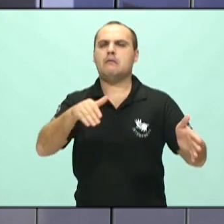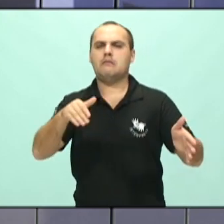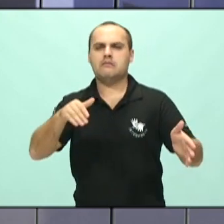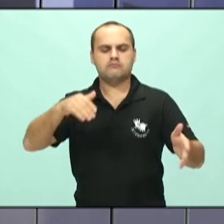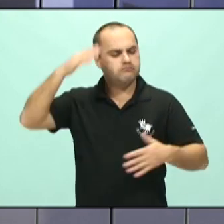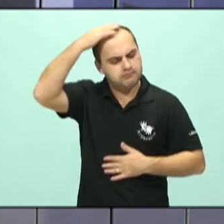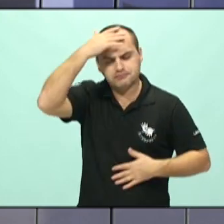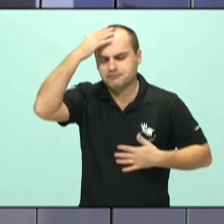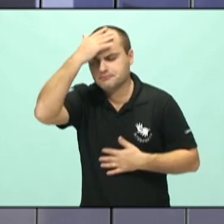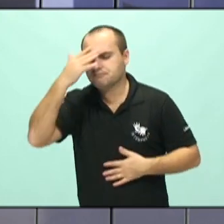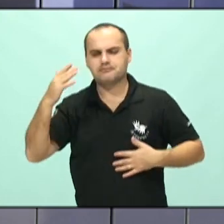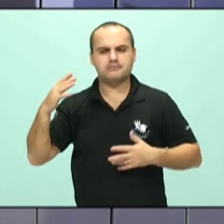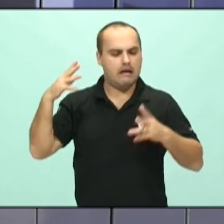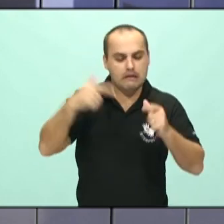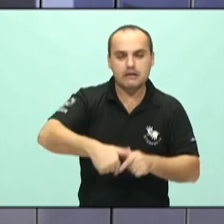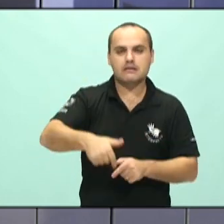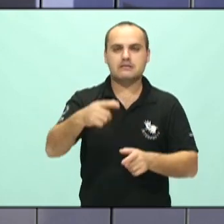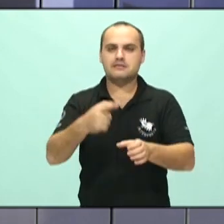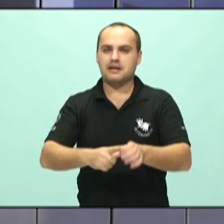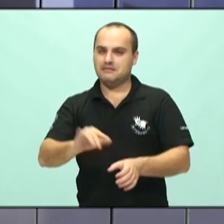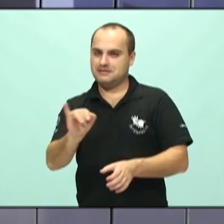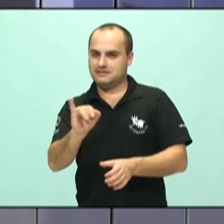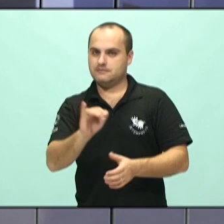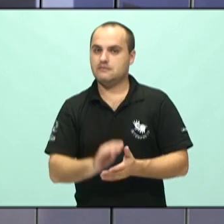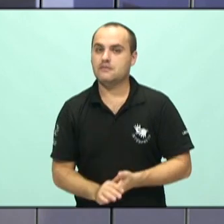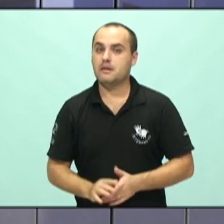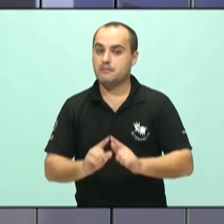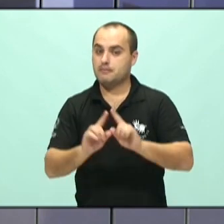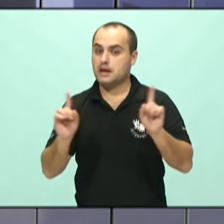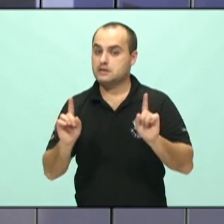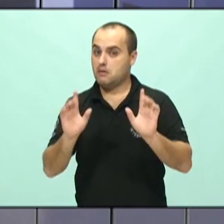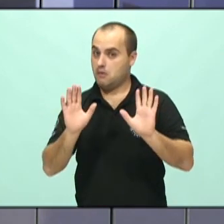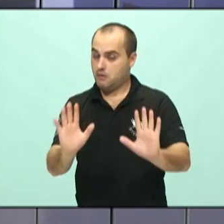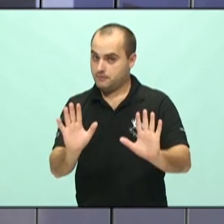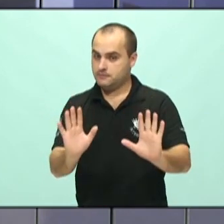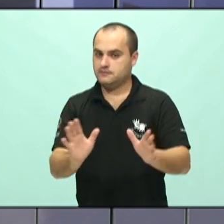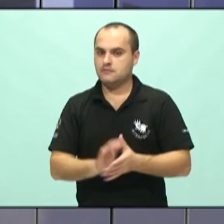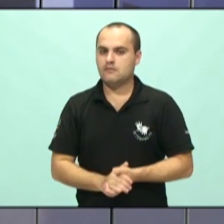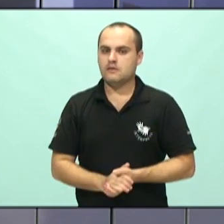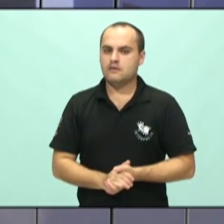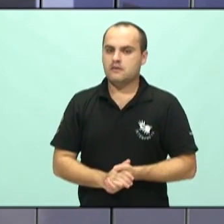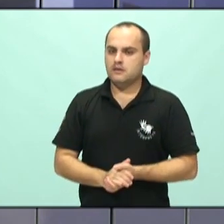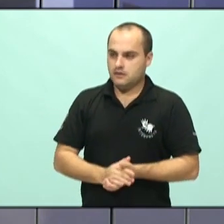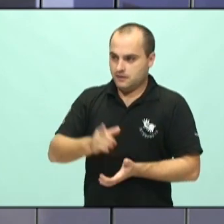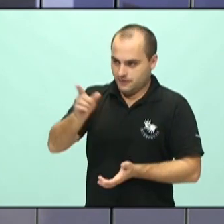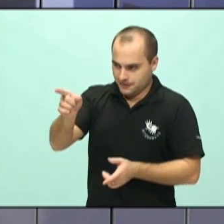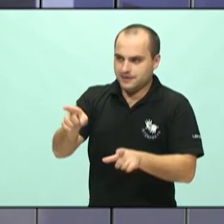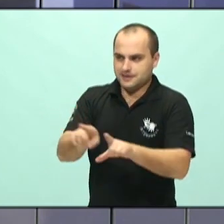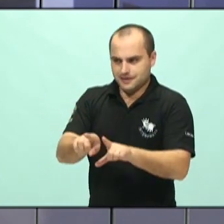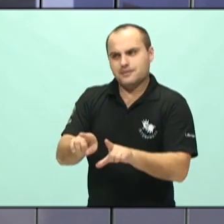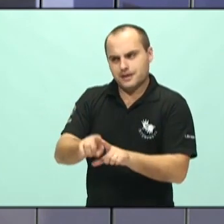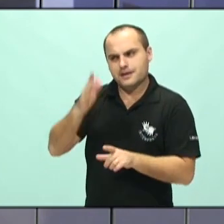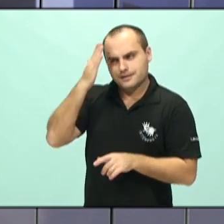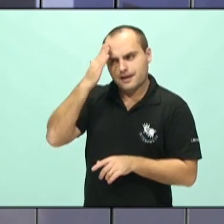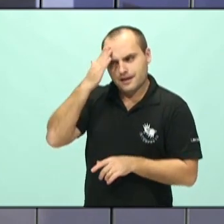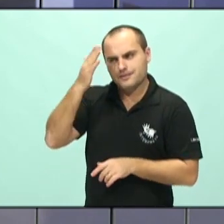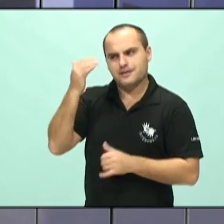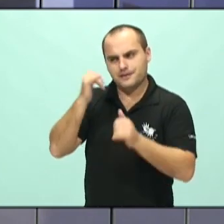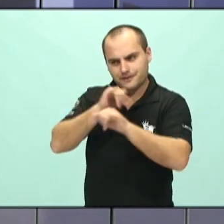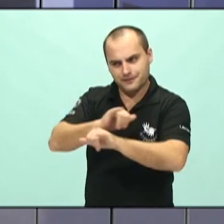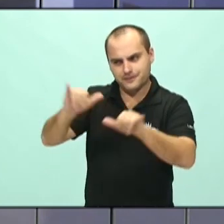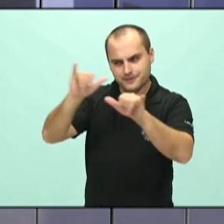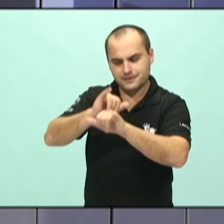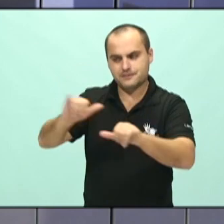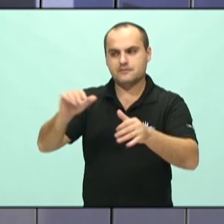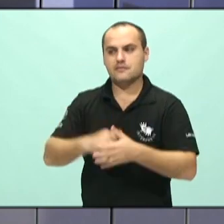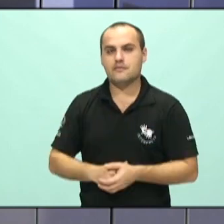Mirim e aqui na nossa cidade. Mas o que acontece, Carlos Antônio? Você também é mestre de cerimônia, sabe disso, né? Eu tenho